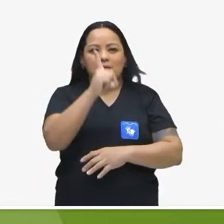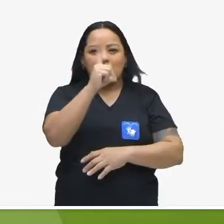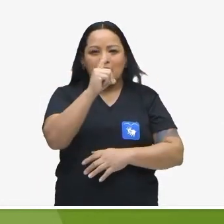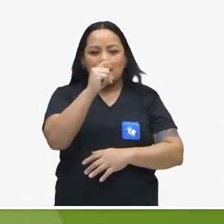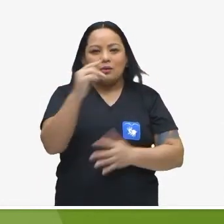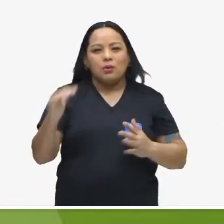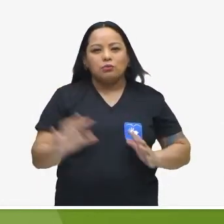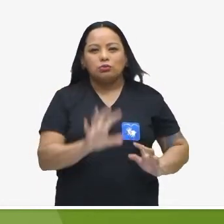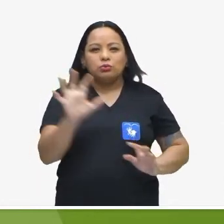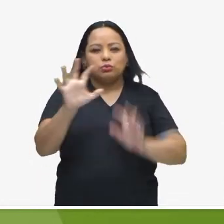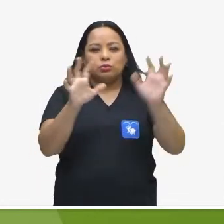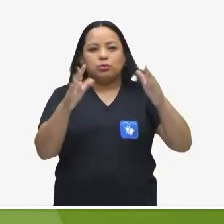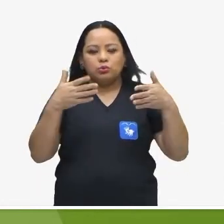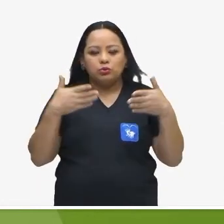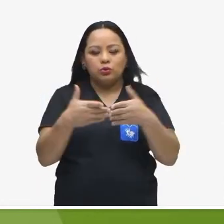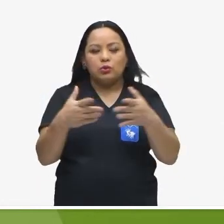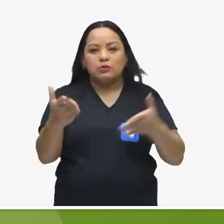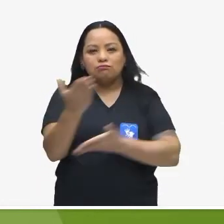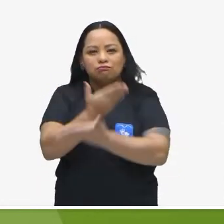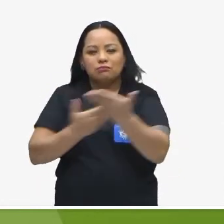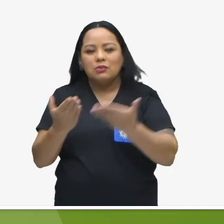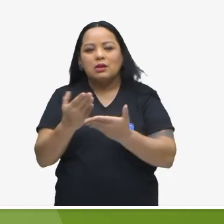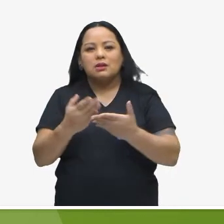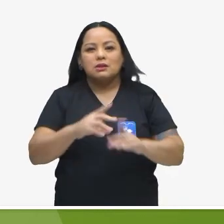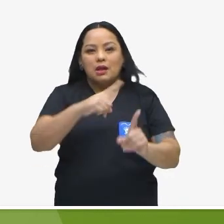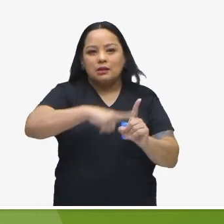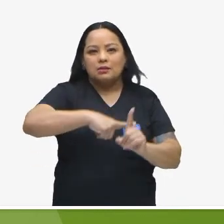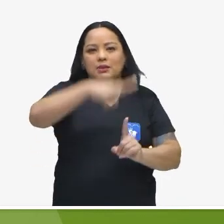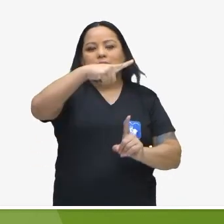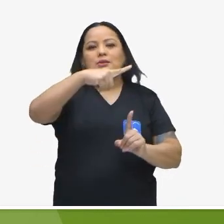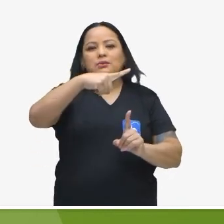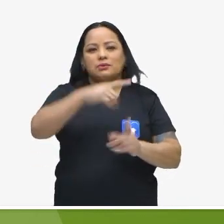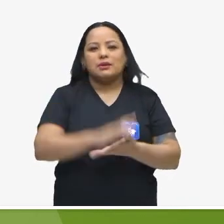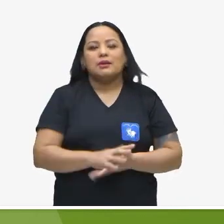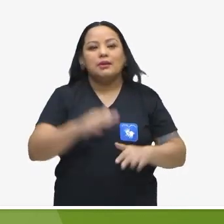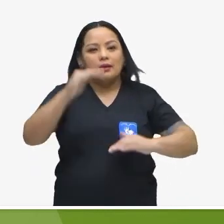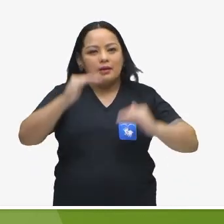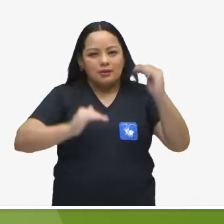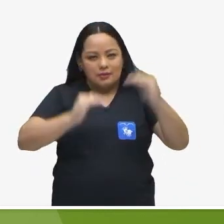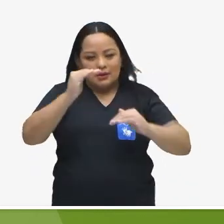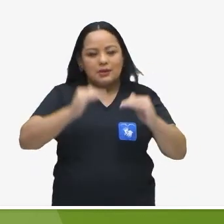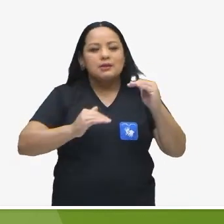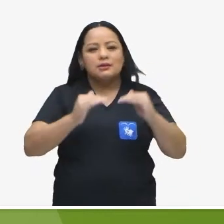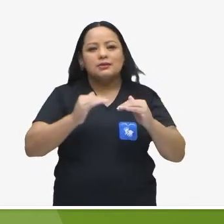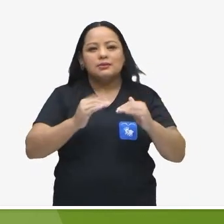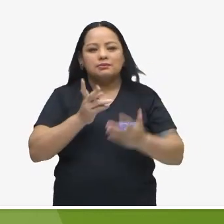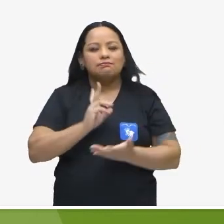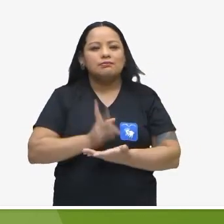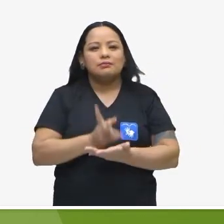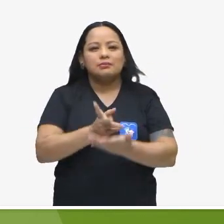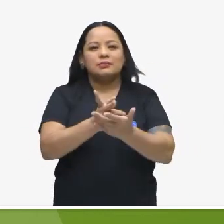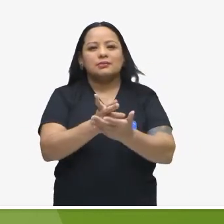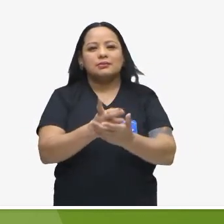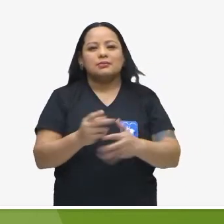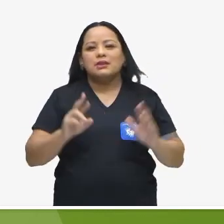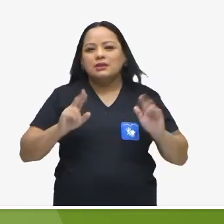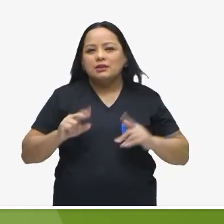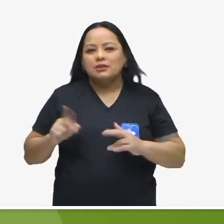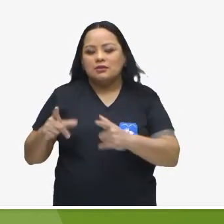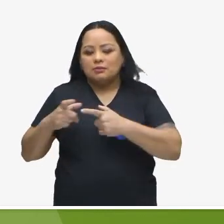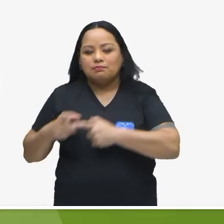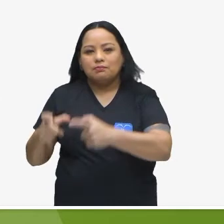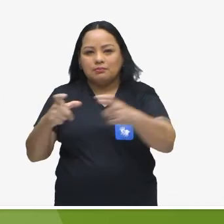está diretamente relacionada à temperatura, variando consideravelmente entre as diferentes